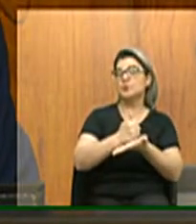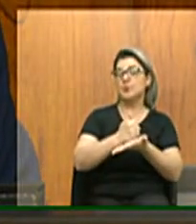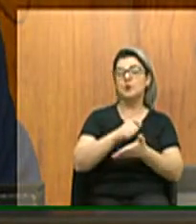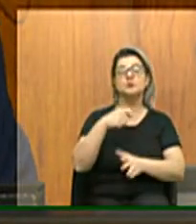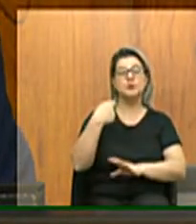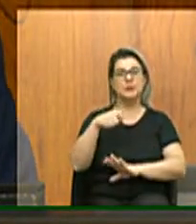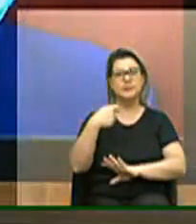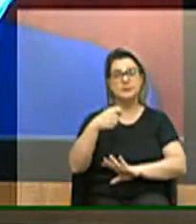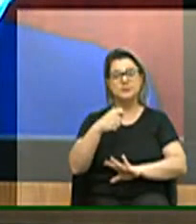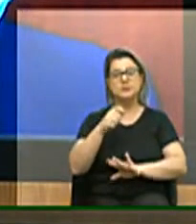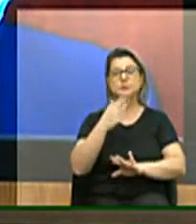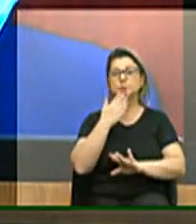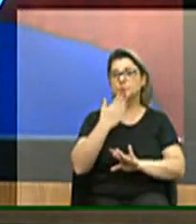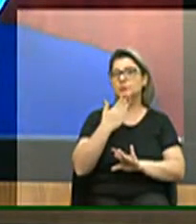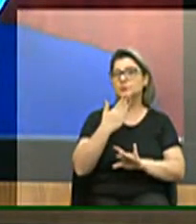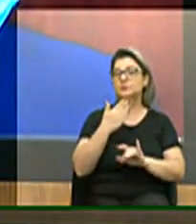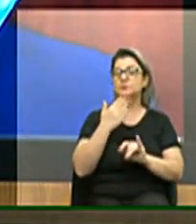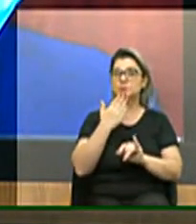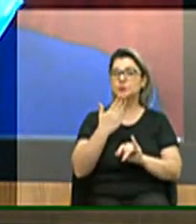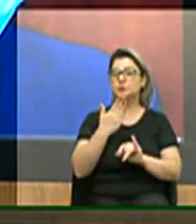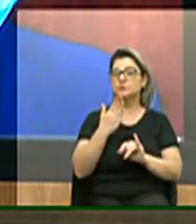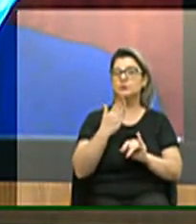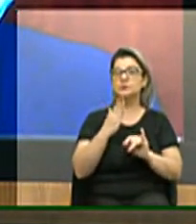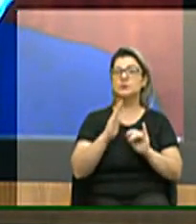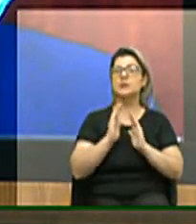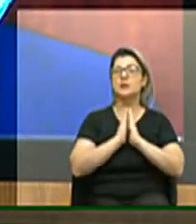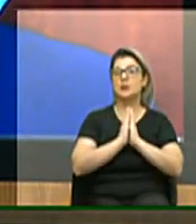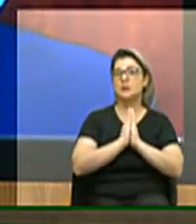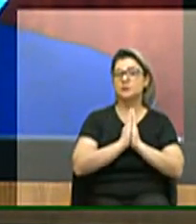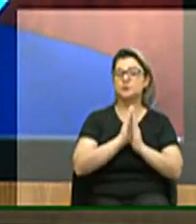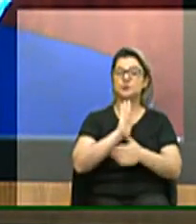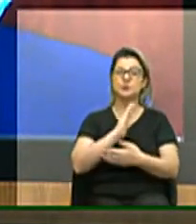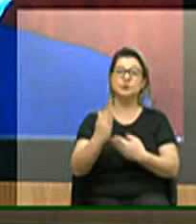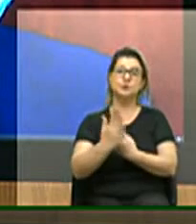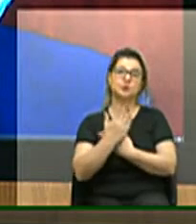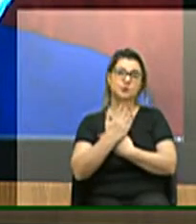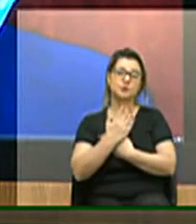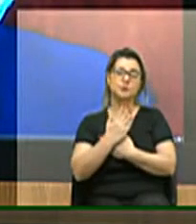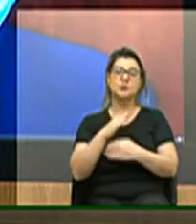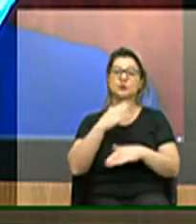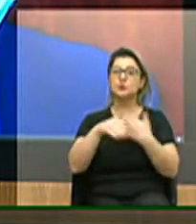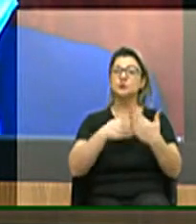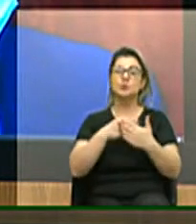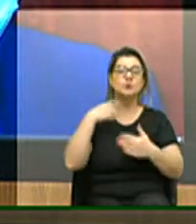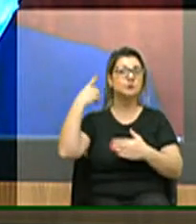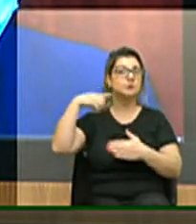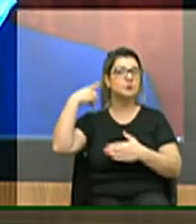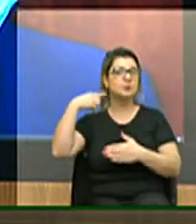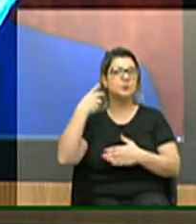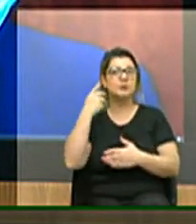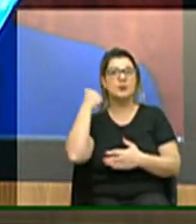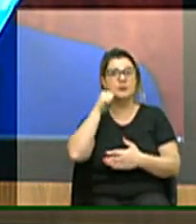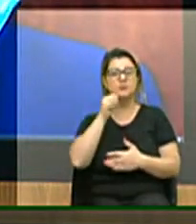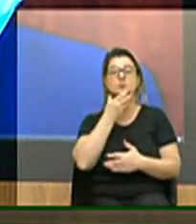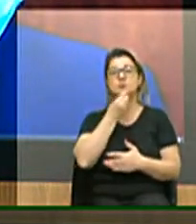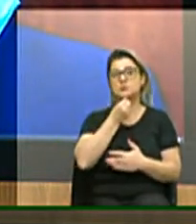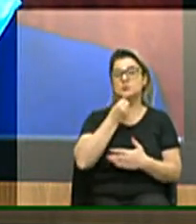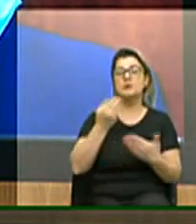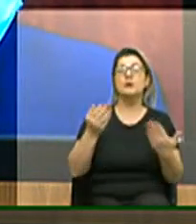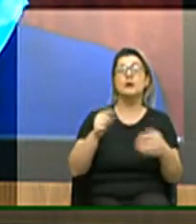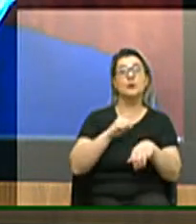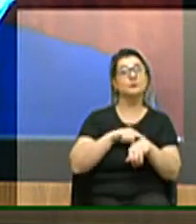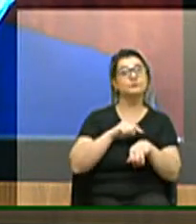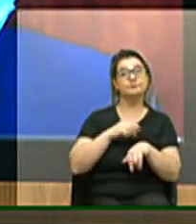deputados e deputadas nesse sentido. A gente sabe que o momento é um momento que todos nós estamos vivendo um momento novo, um